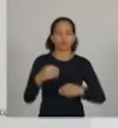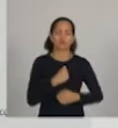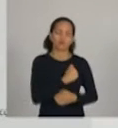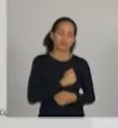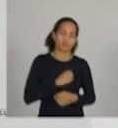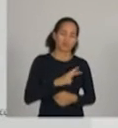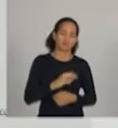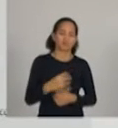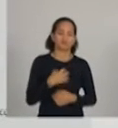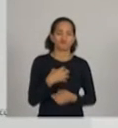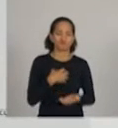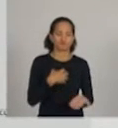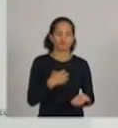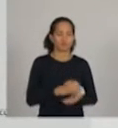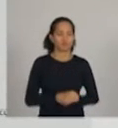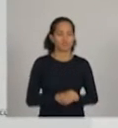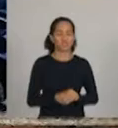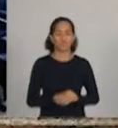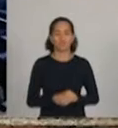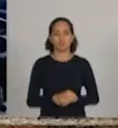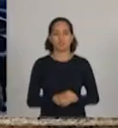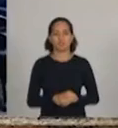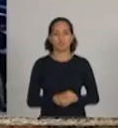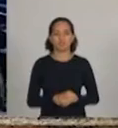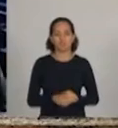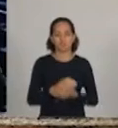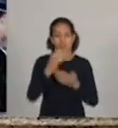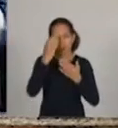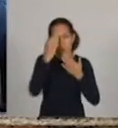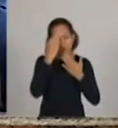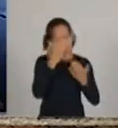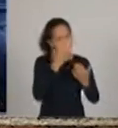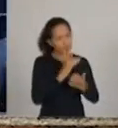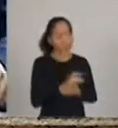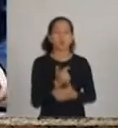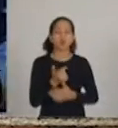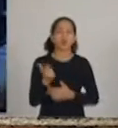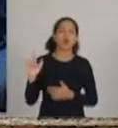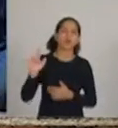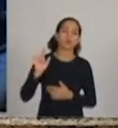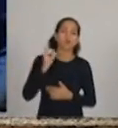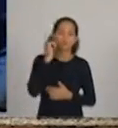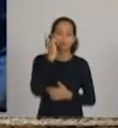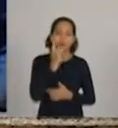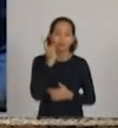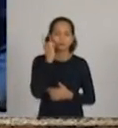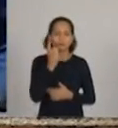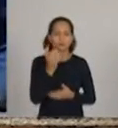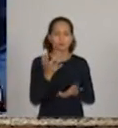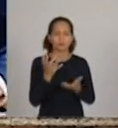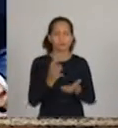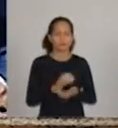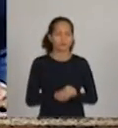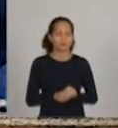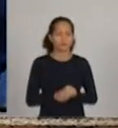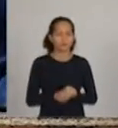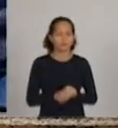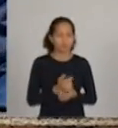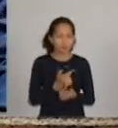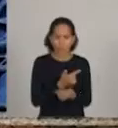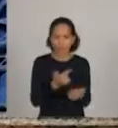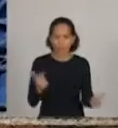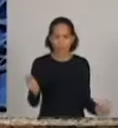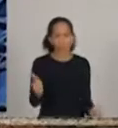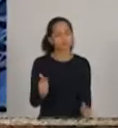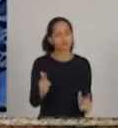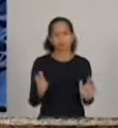bairro Barcelona. Muito obrigado. Obrigado, deputado Jambim. Mais algum parlamentar para finalizar? Então, não havendo nenhum parlamentar a fazer